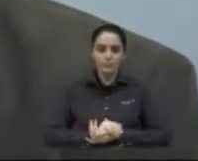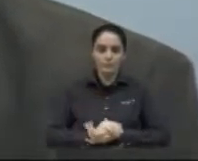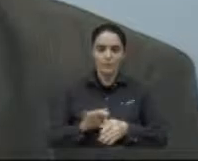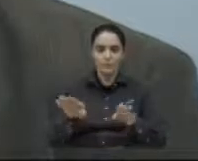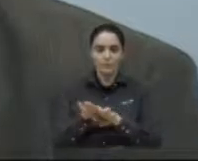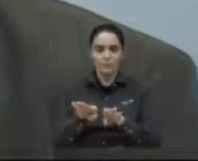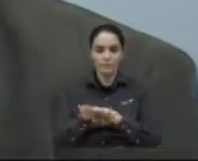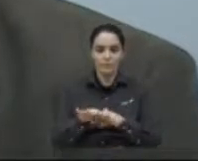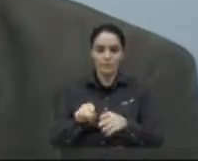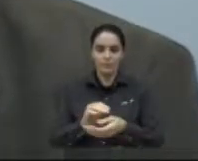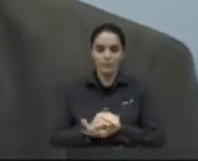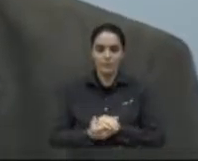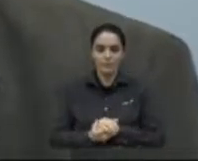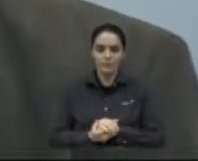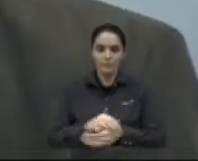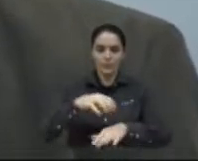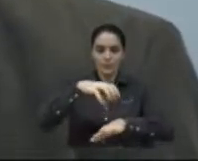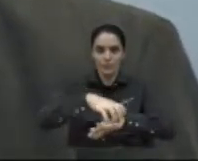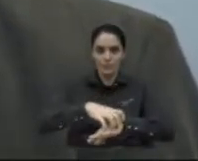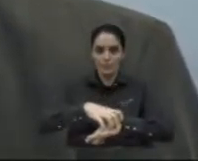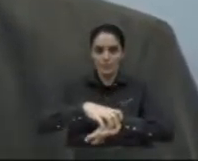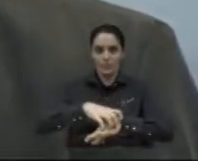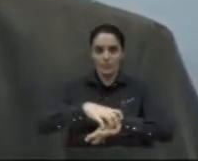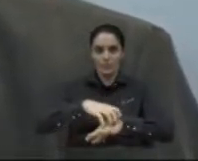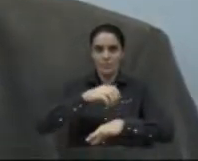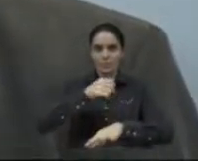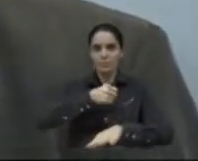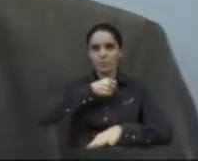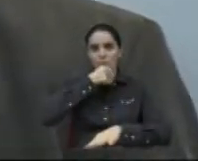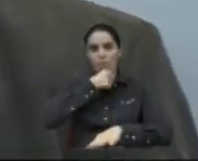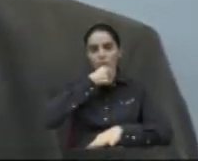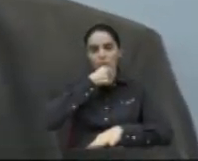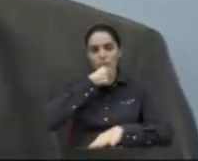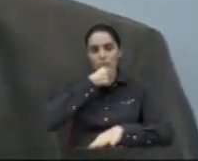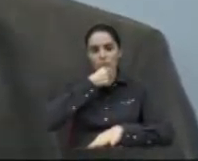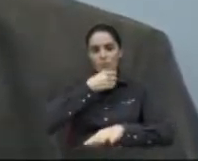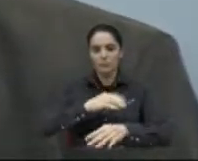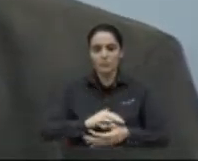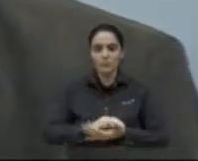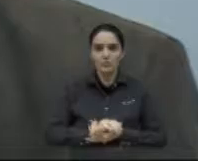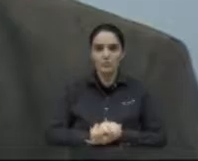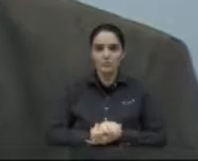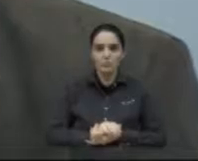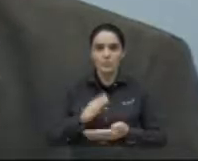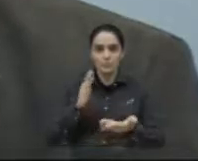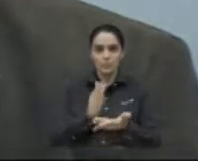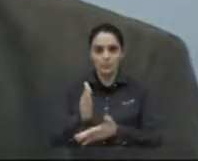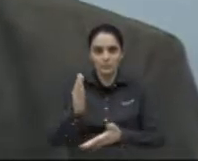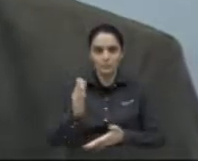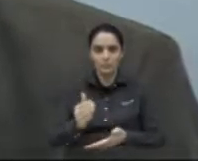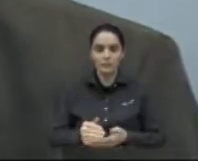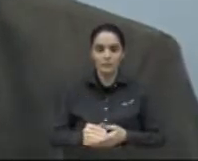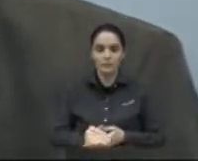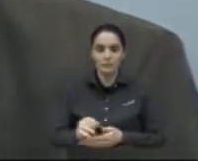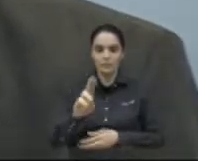Também, o Centro do Idoso, aqui de Limeira, nós indicamos e aprovamos aqui hoje o nome da